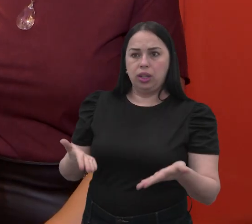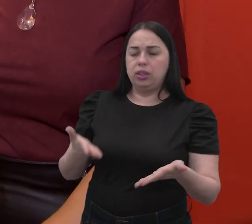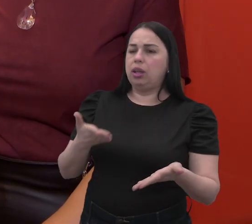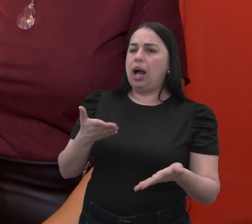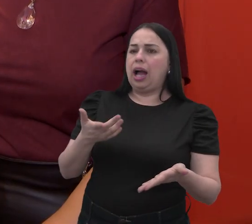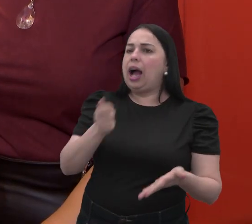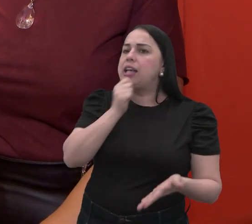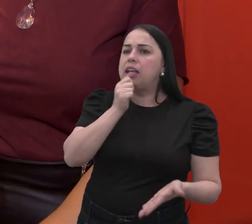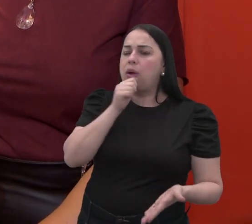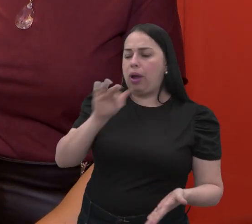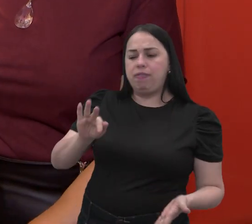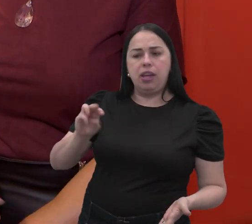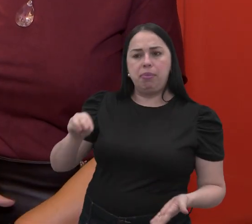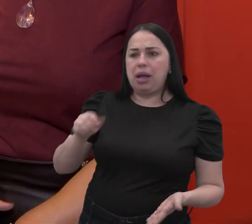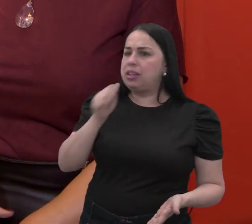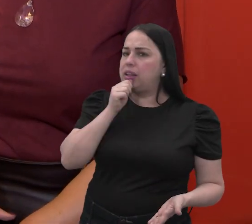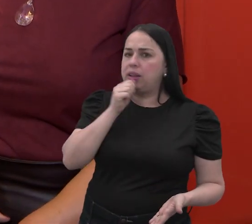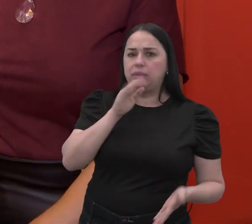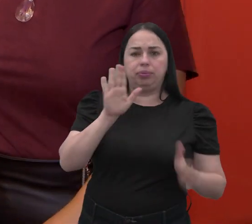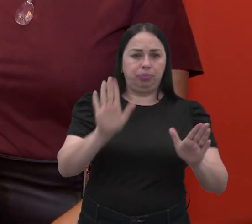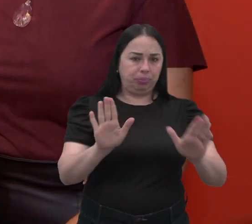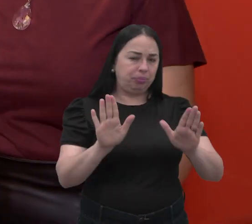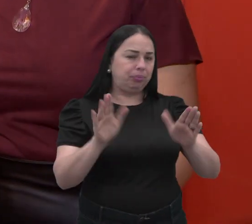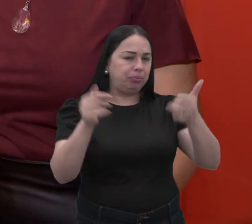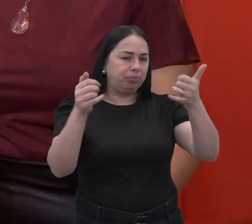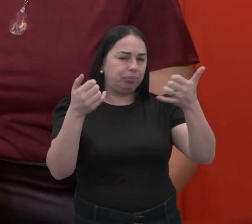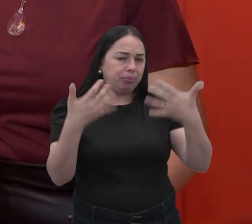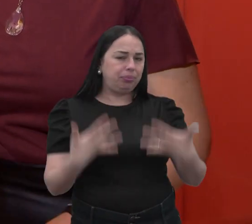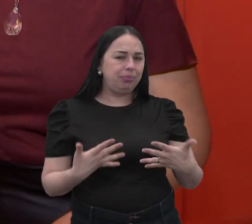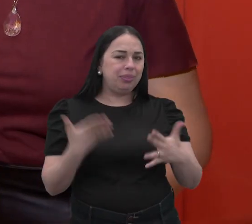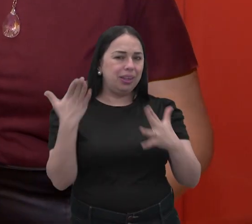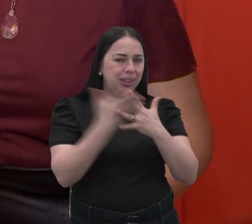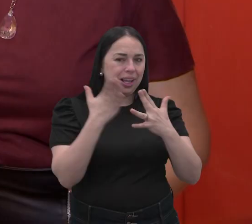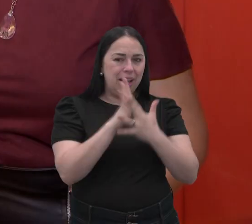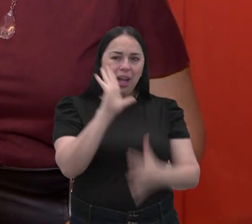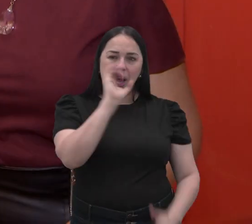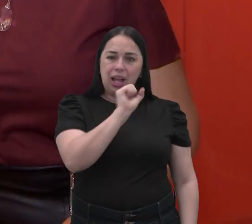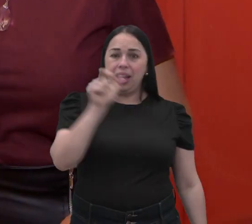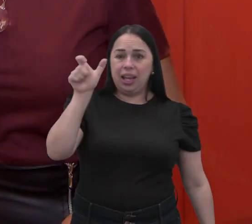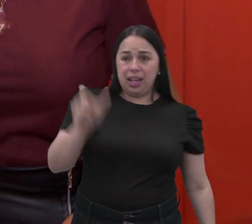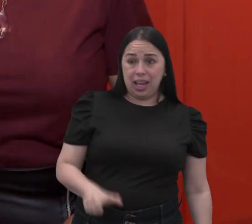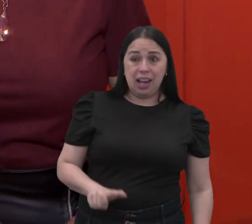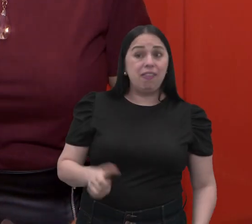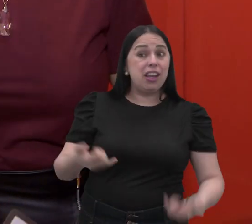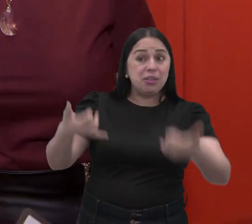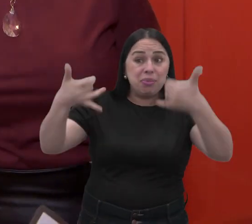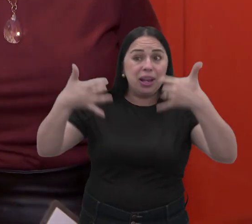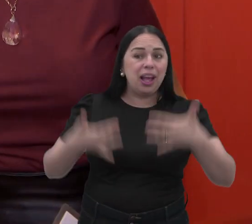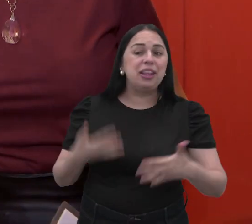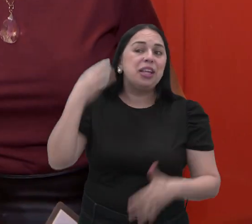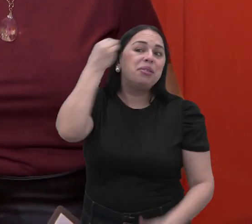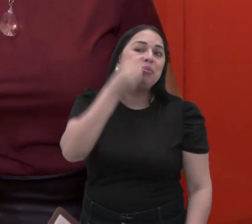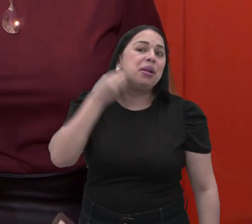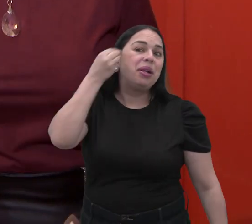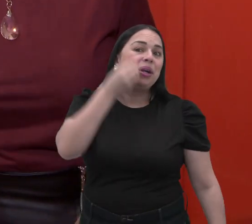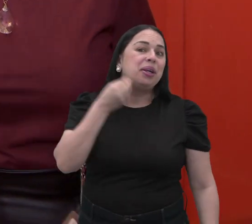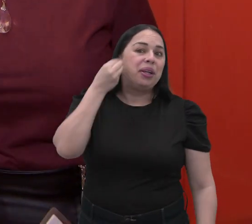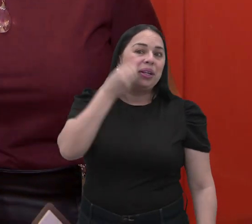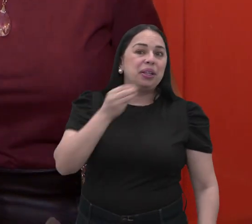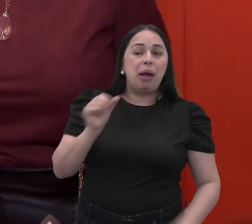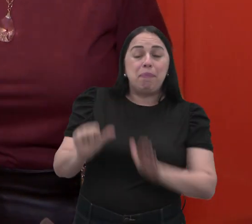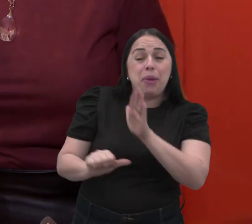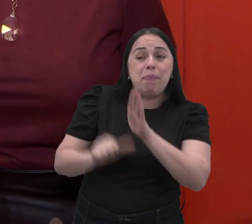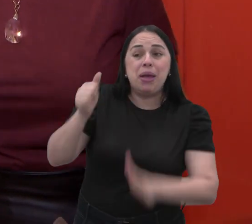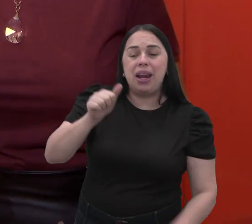Já tinha. Eu vim pra cá em 80. Então vou fazer o seguinte, vou fazer um rápido intervalo, porque o Eloy quer falar tanto da experiência